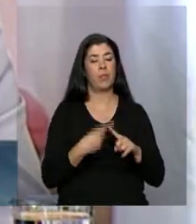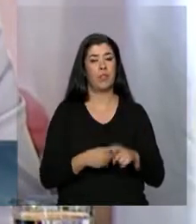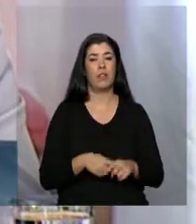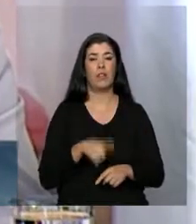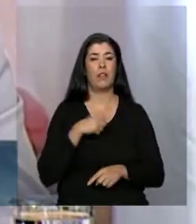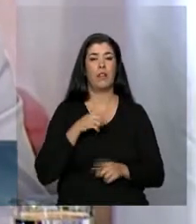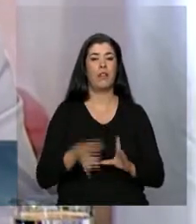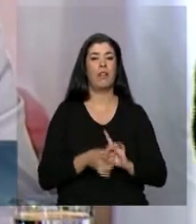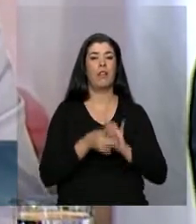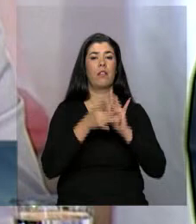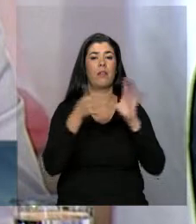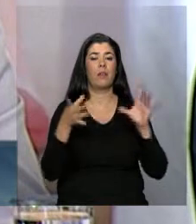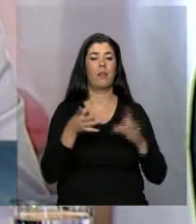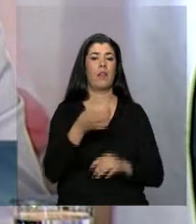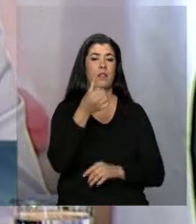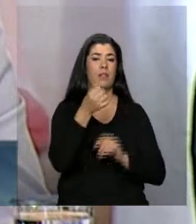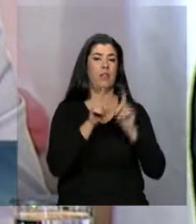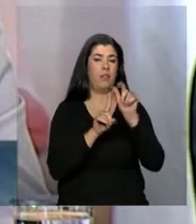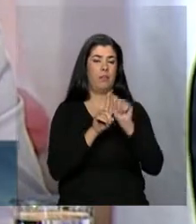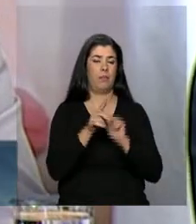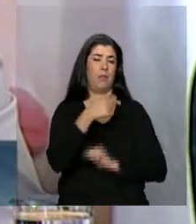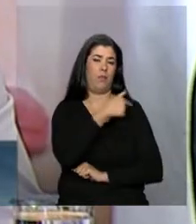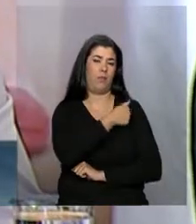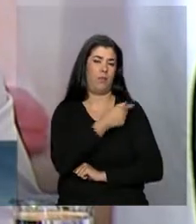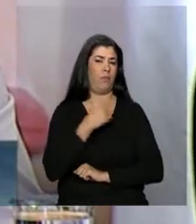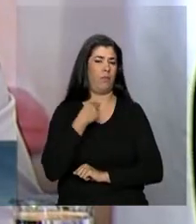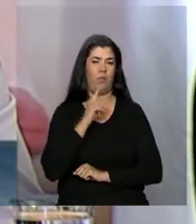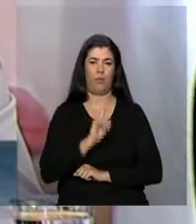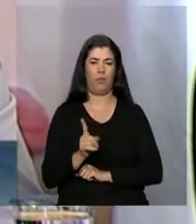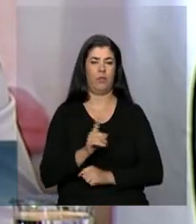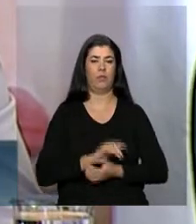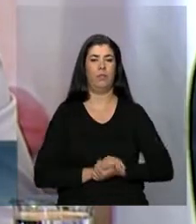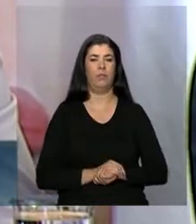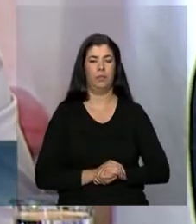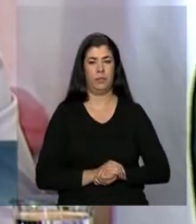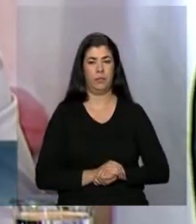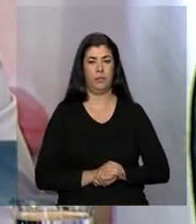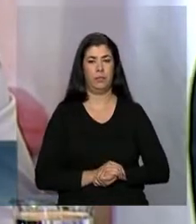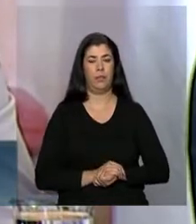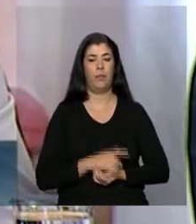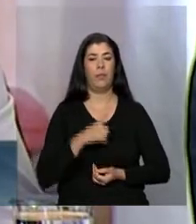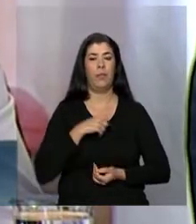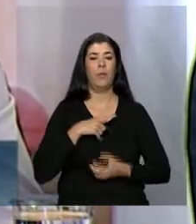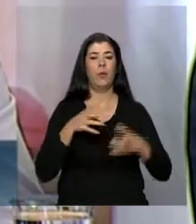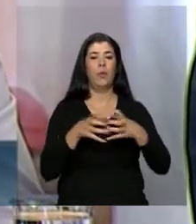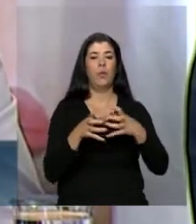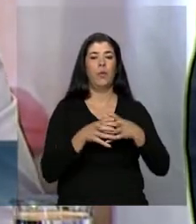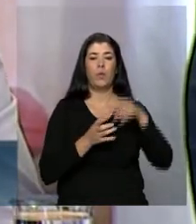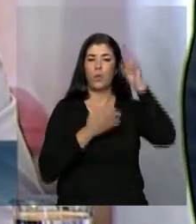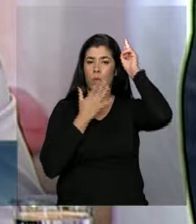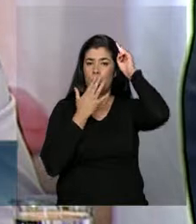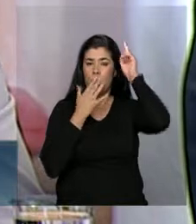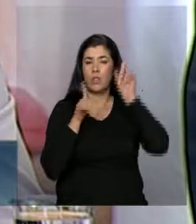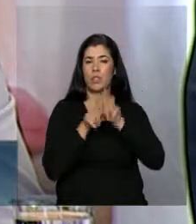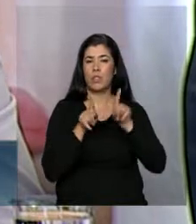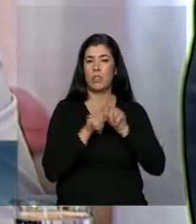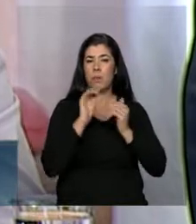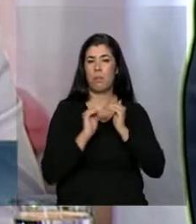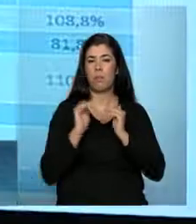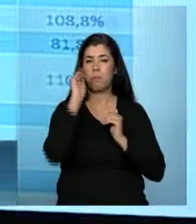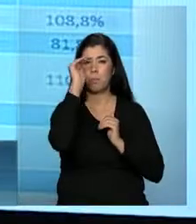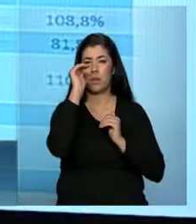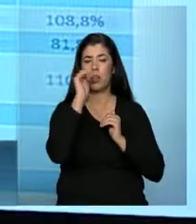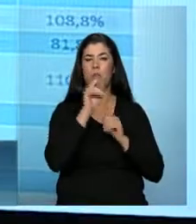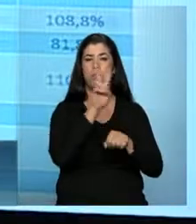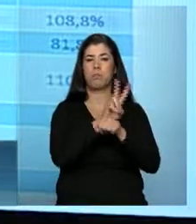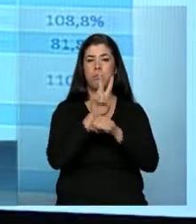está liberada para ser utilizada nessa população abaixo de 6 meses de idade. A população indígena também, né, nós conseguimos uma elevada